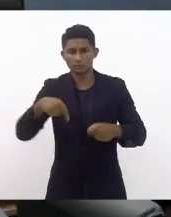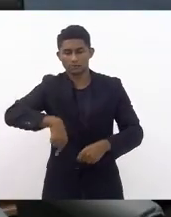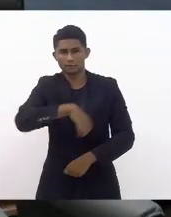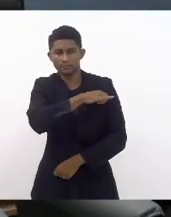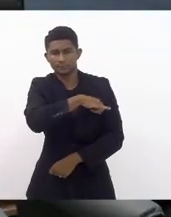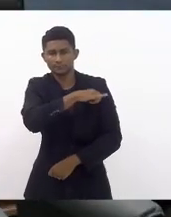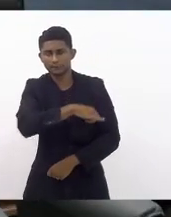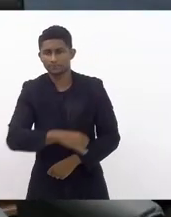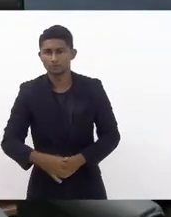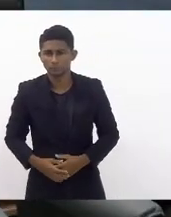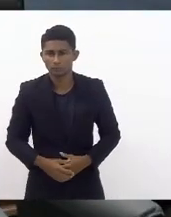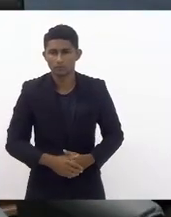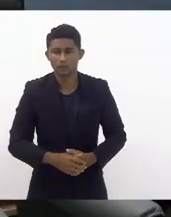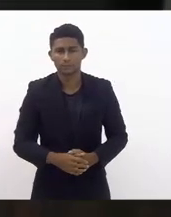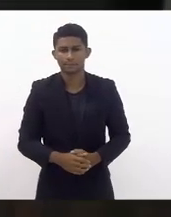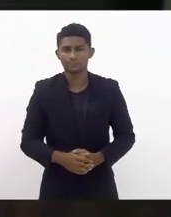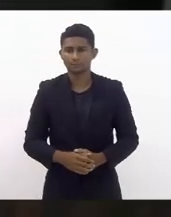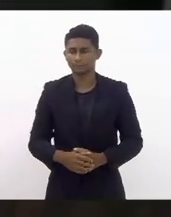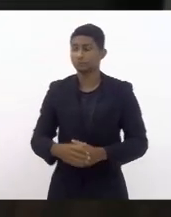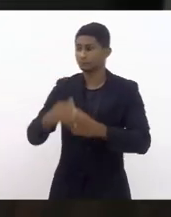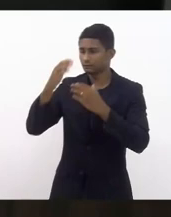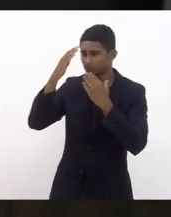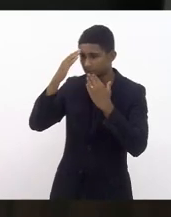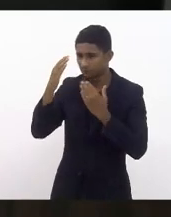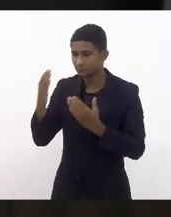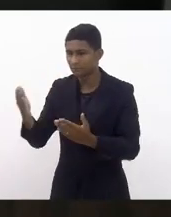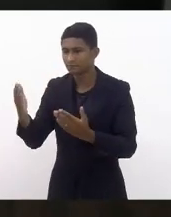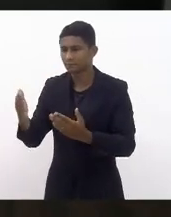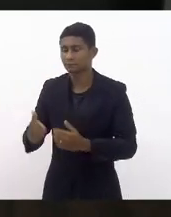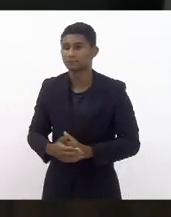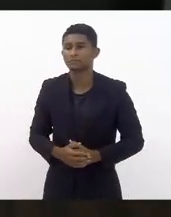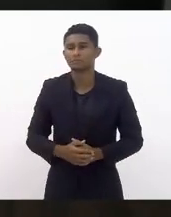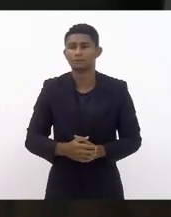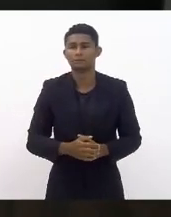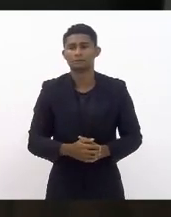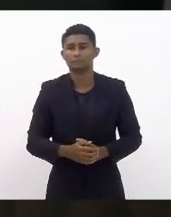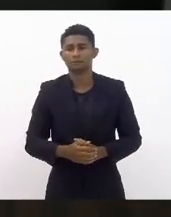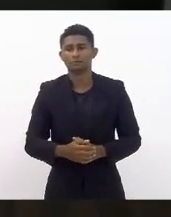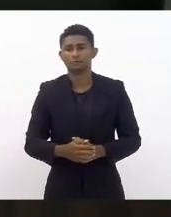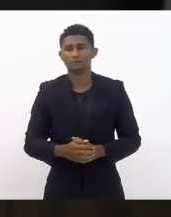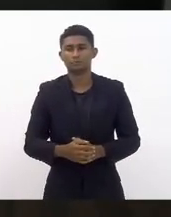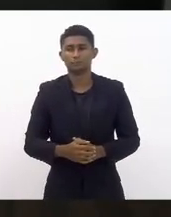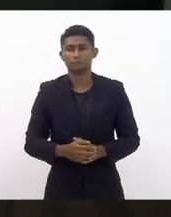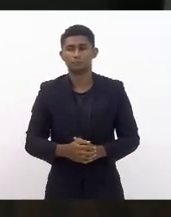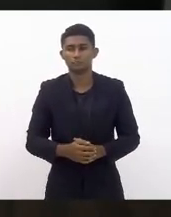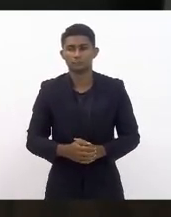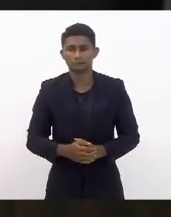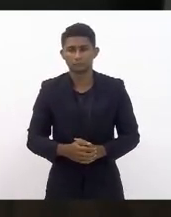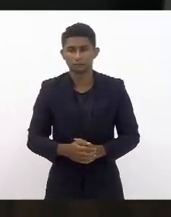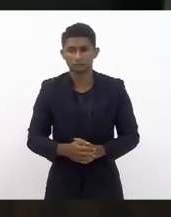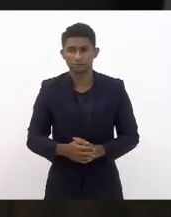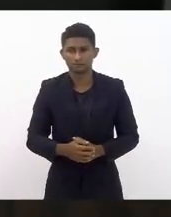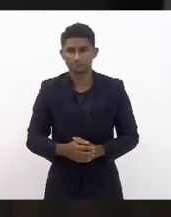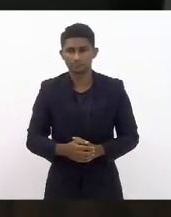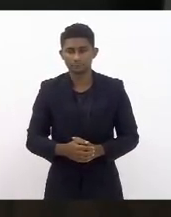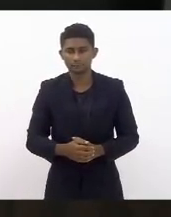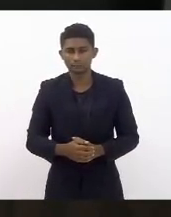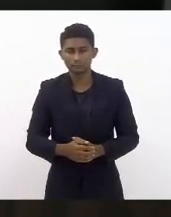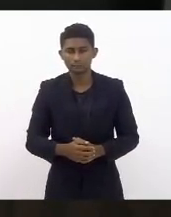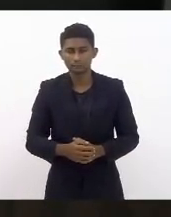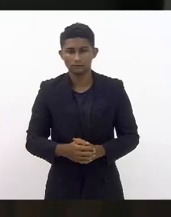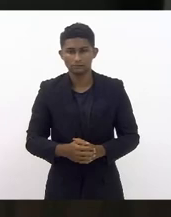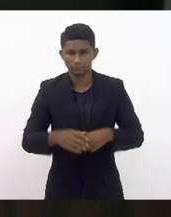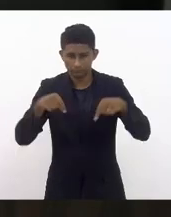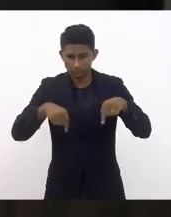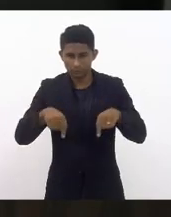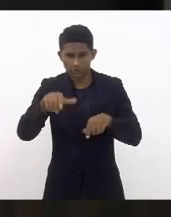Janeiro. Obrigada, deputada enfermeira. Bem, eu antes de iniciarmos